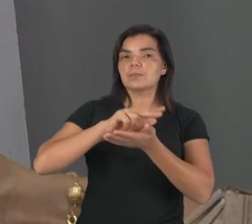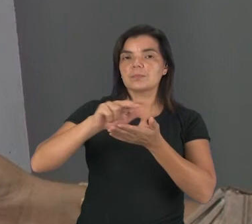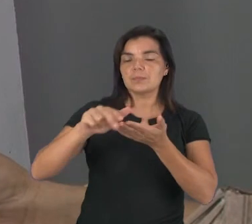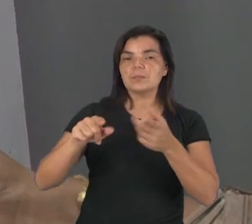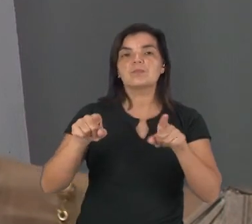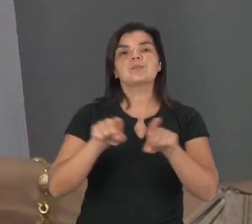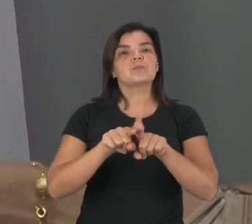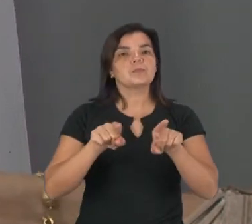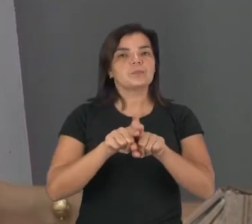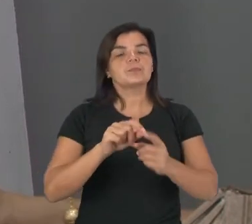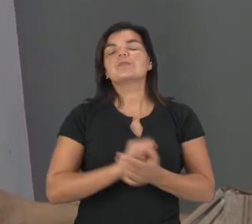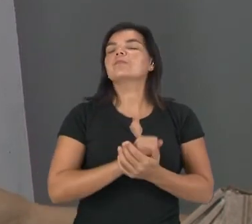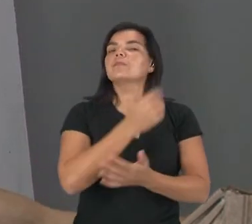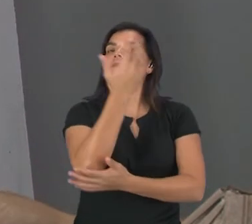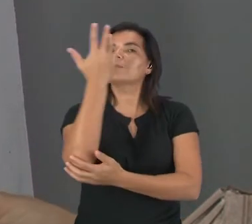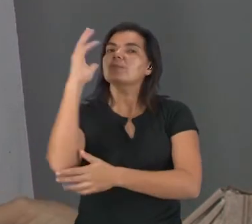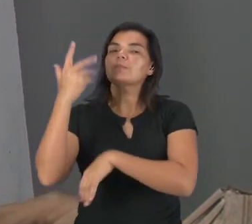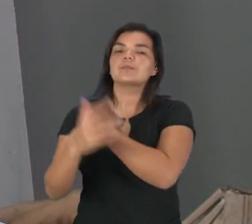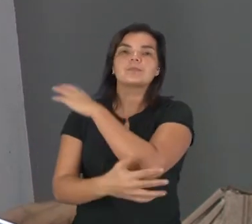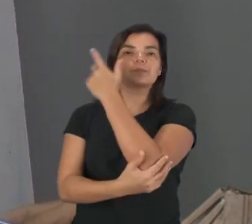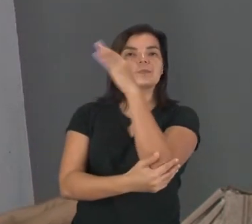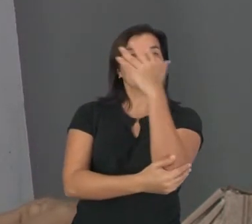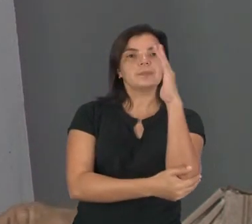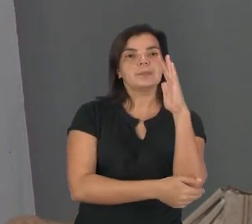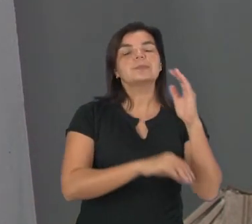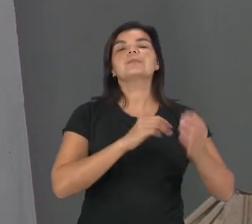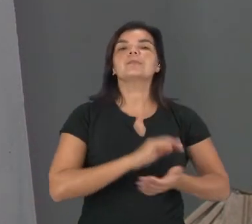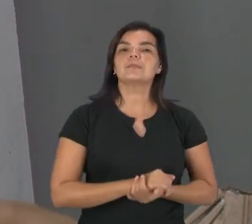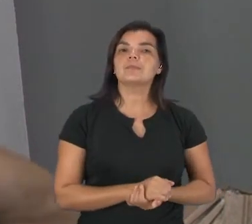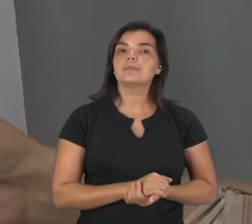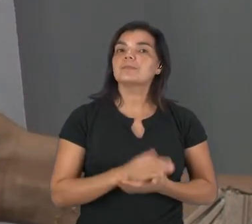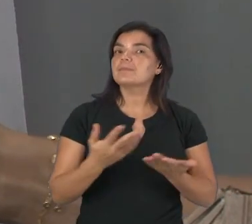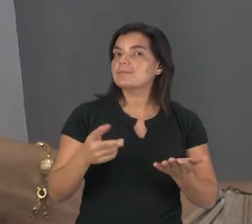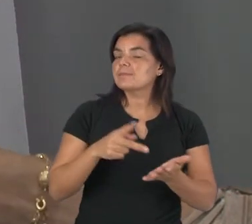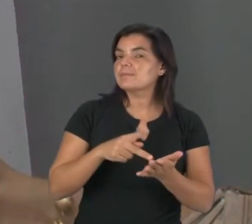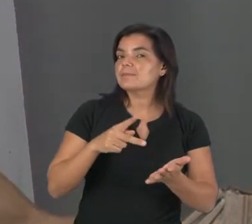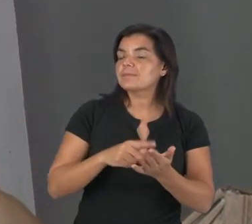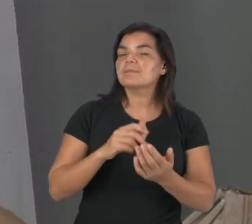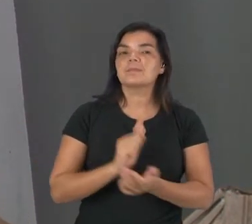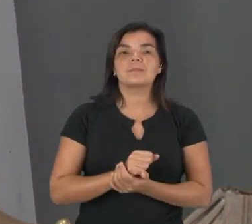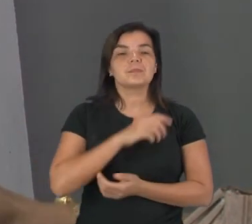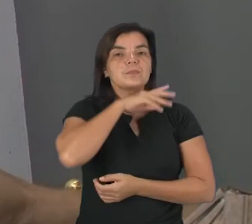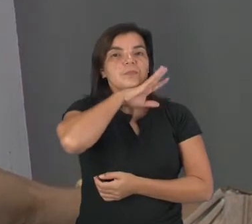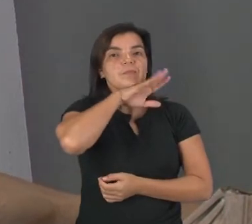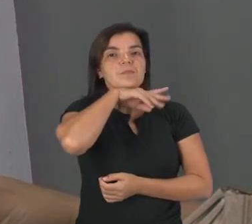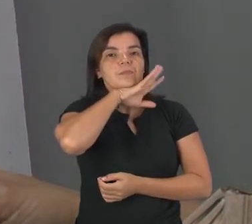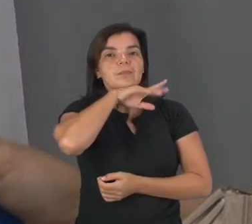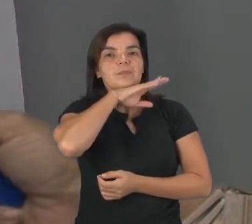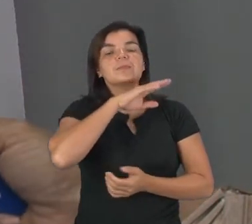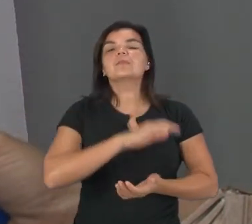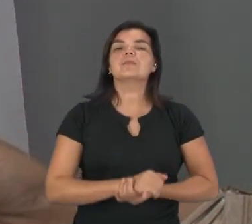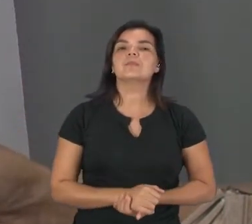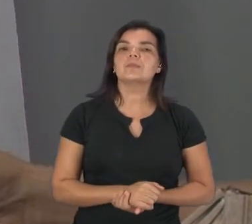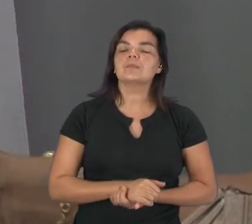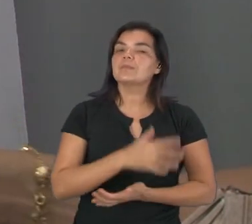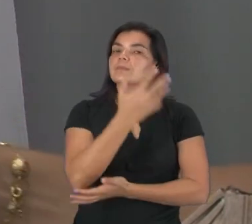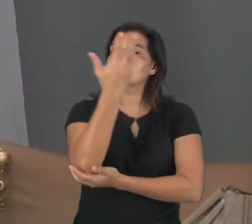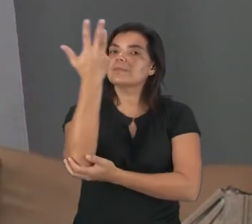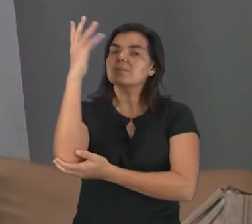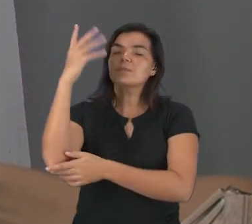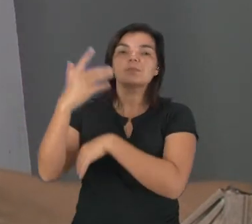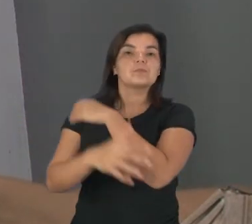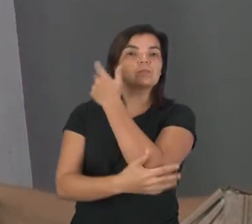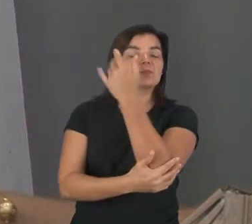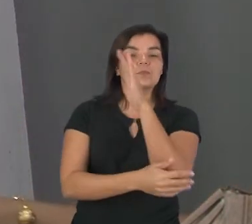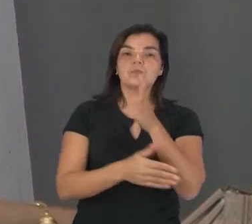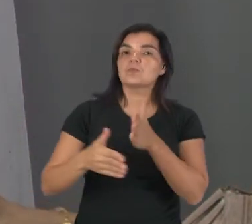pelo bosque, olha, muitas árvores, não é mesmo? Muitos animais nas árvores,